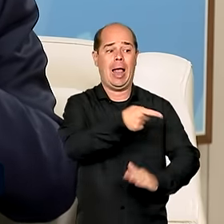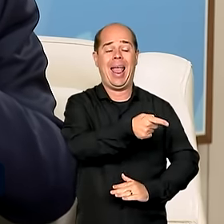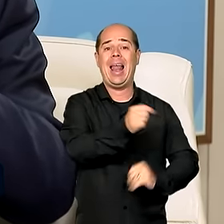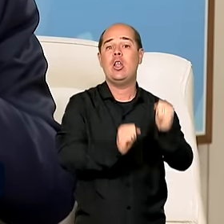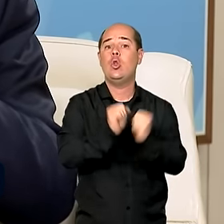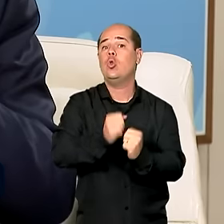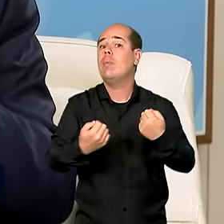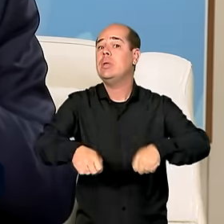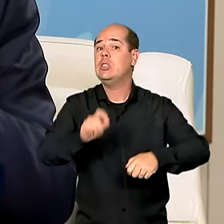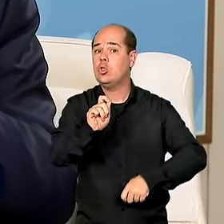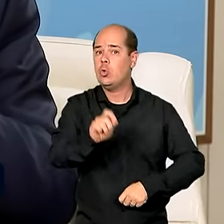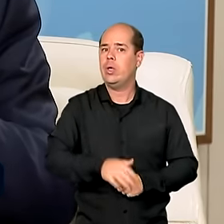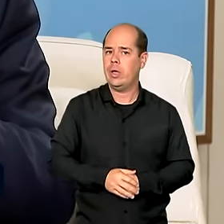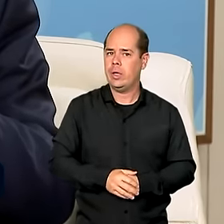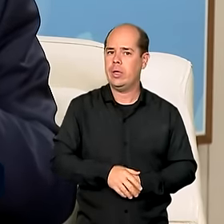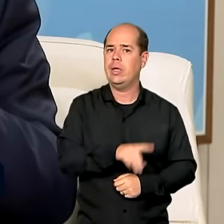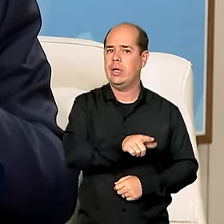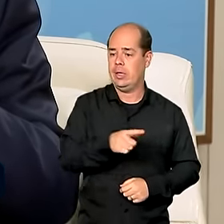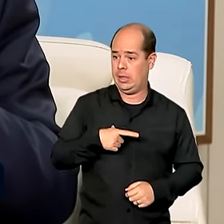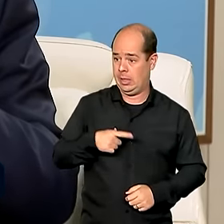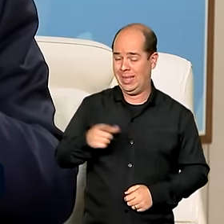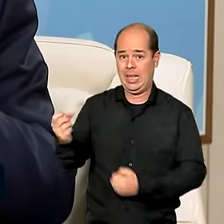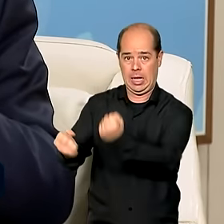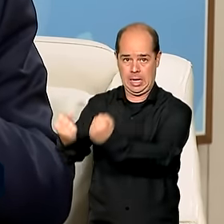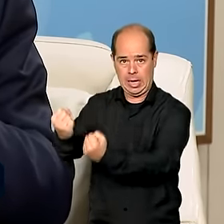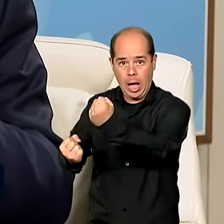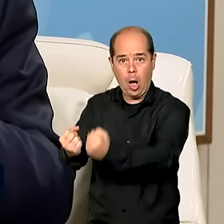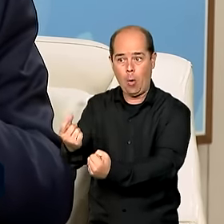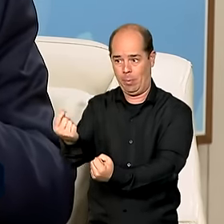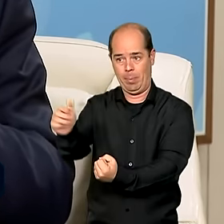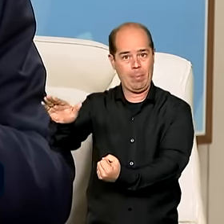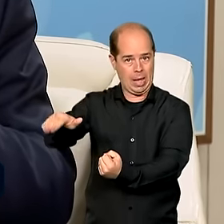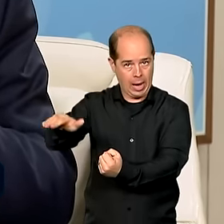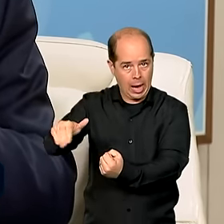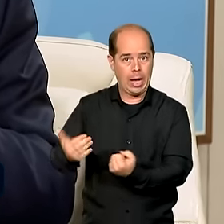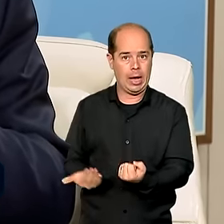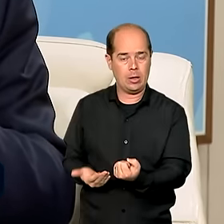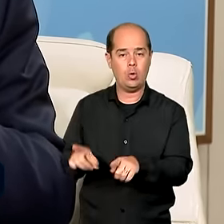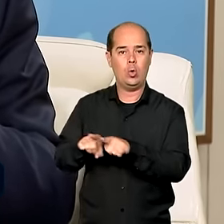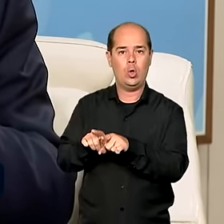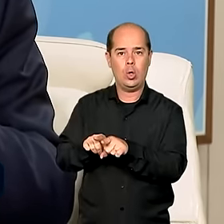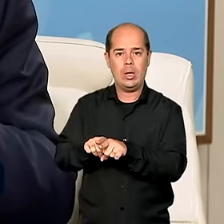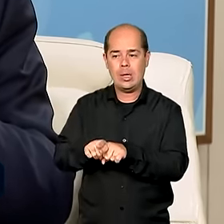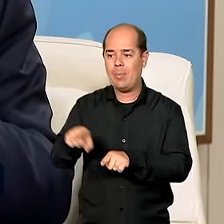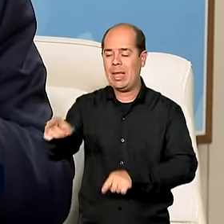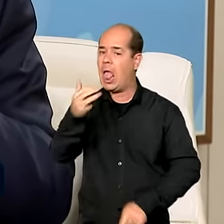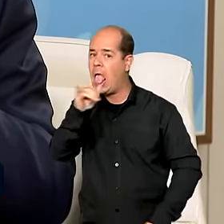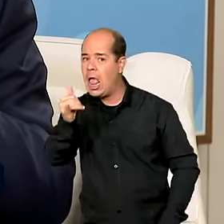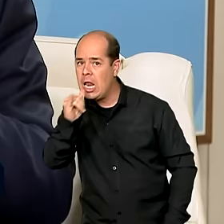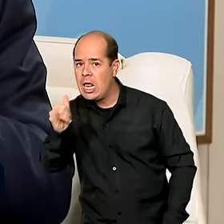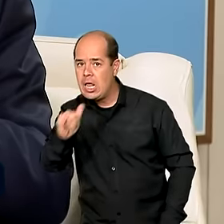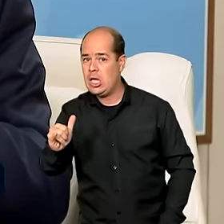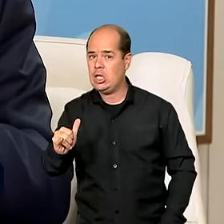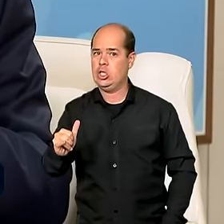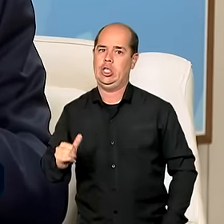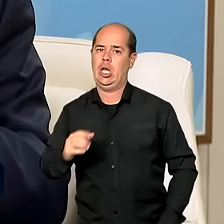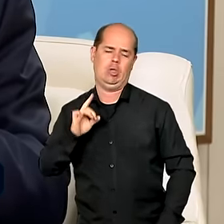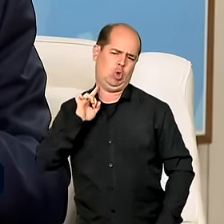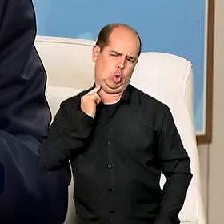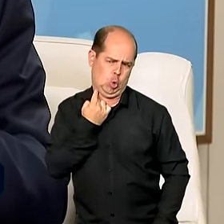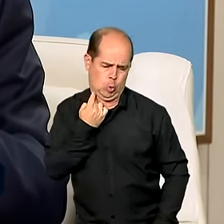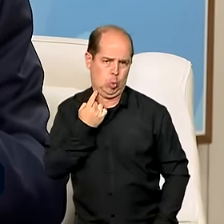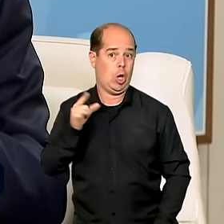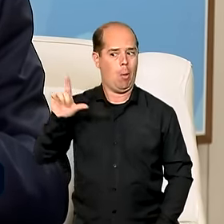preço ambiental eficiência energética quem polui menos motor que polui menos e